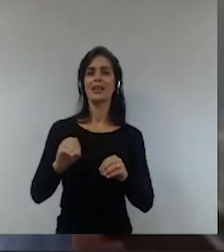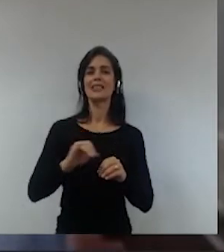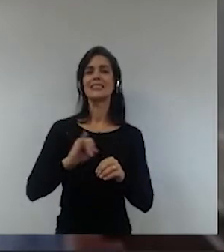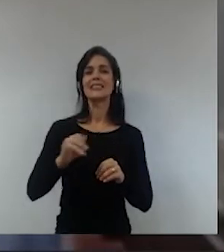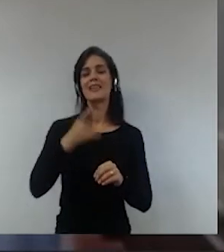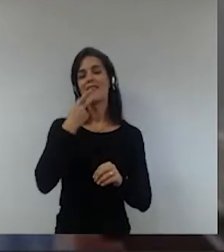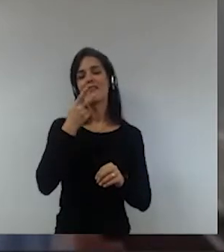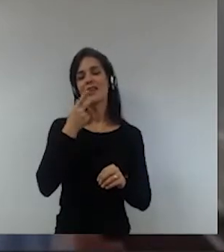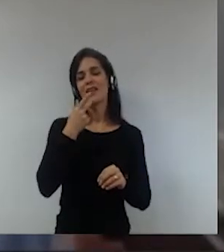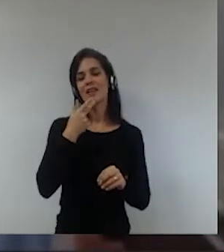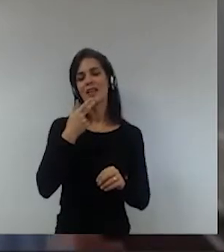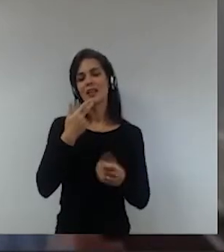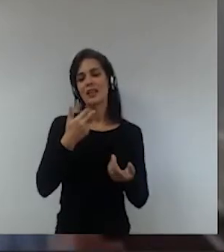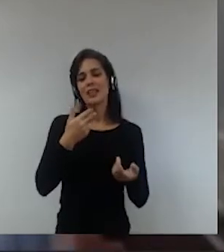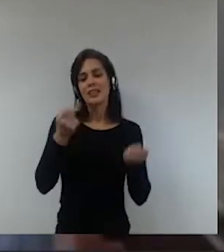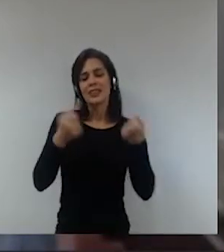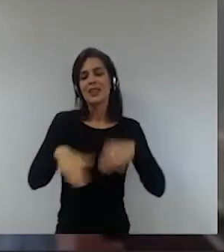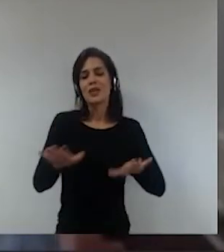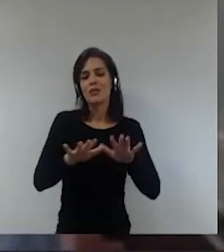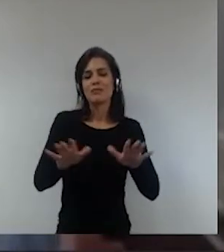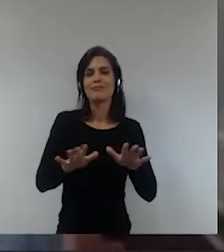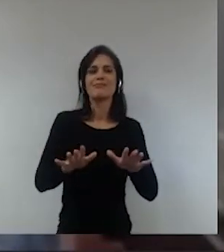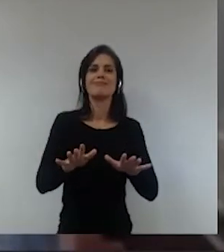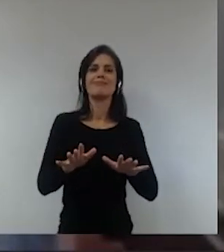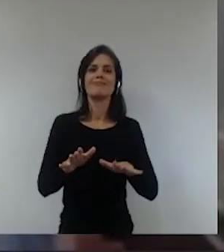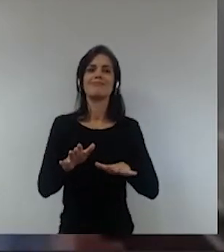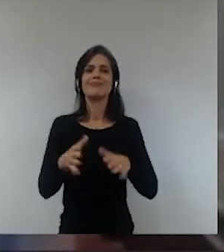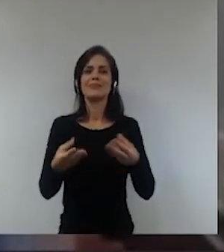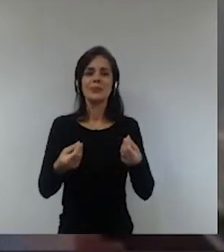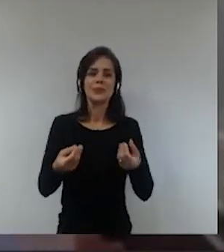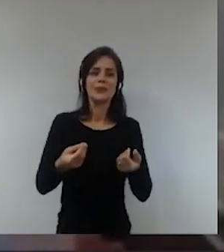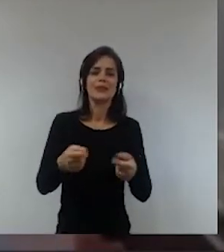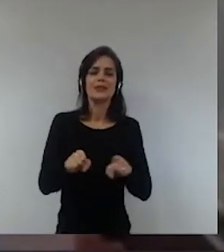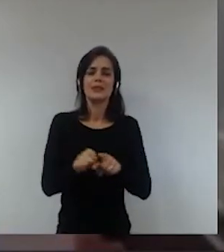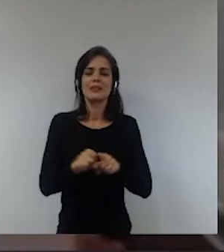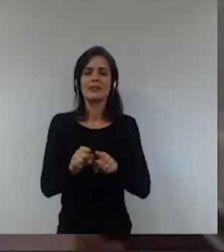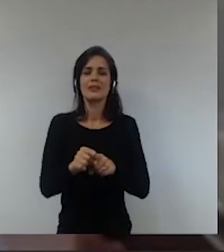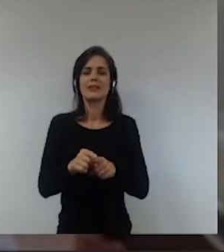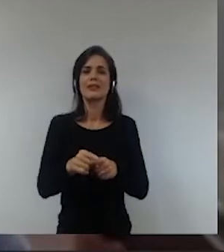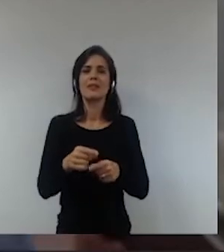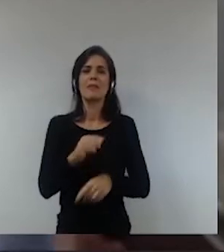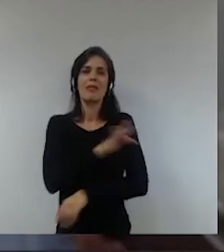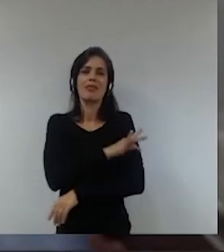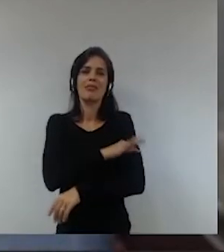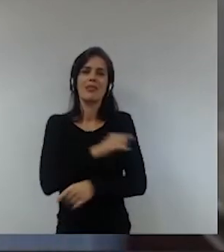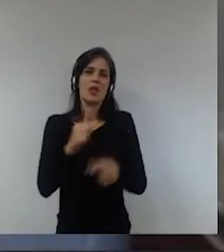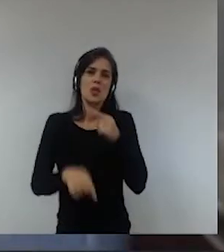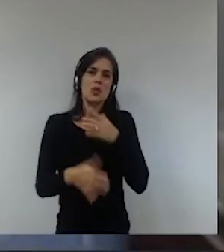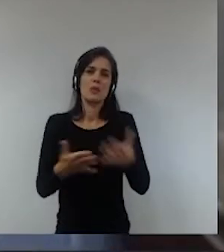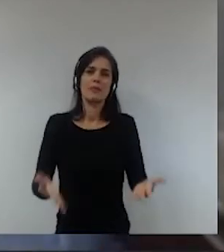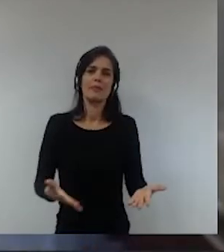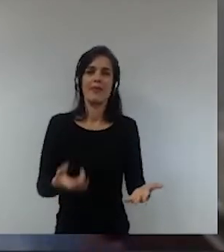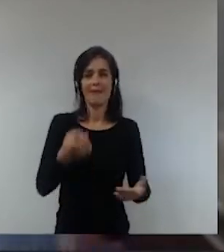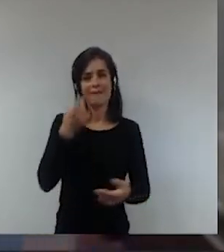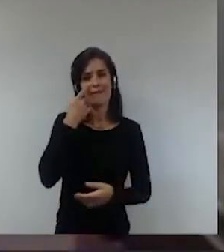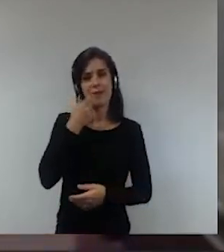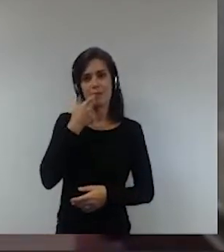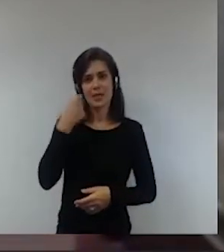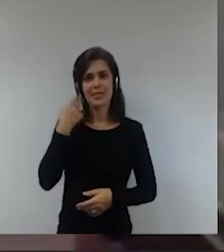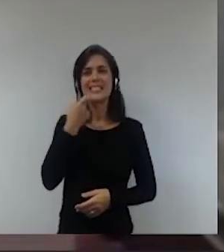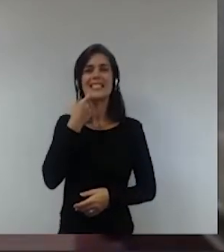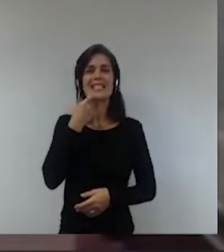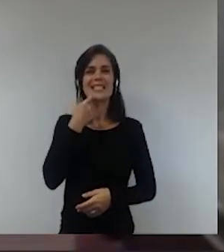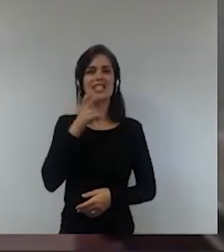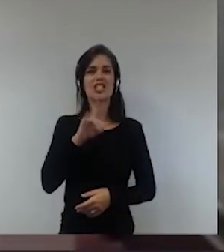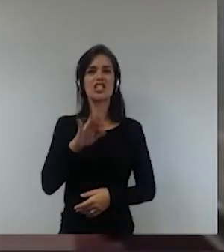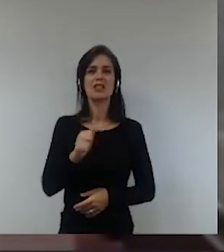a impossibilidade prática ou técnica, e desde que haja decisão fundamentada. Vejam que, recentemente, agora sexta-feira,